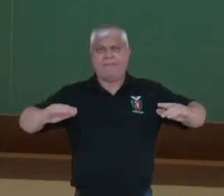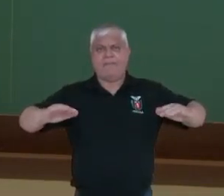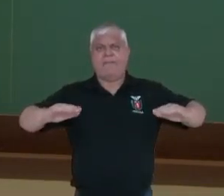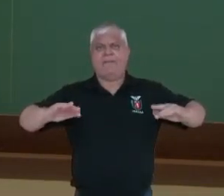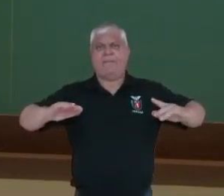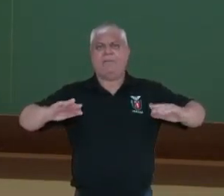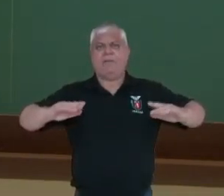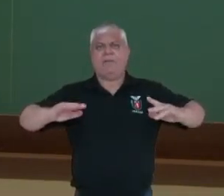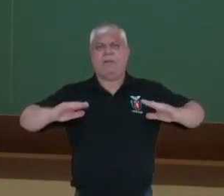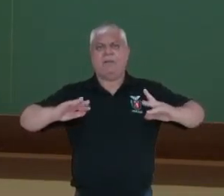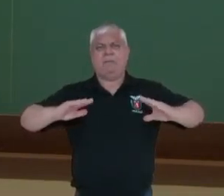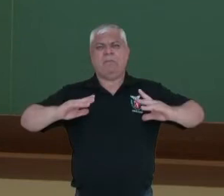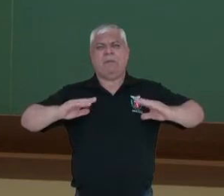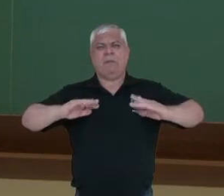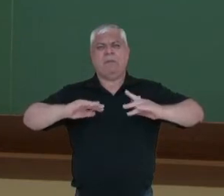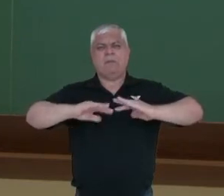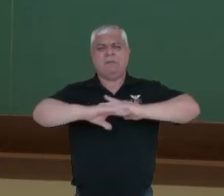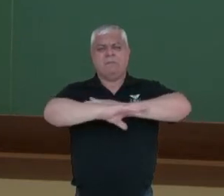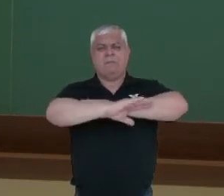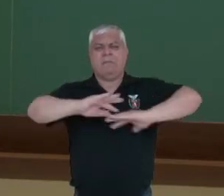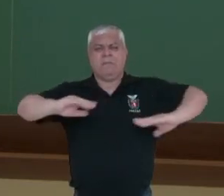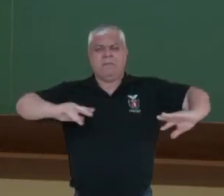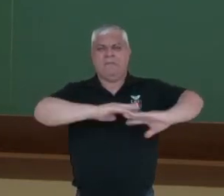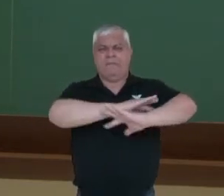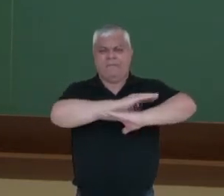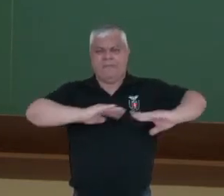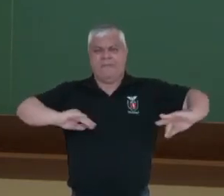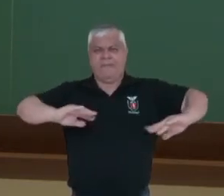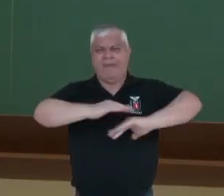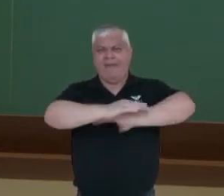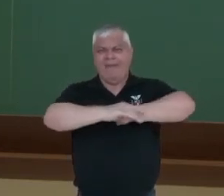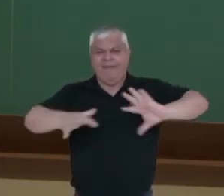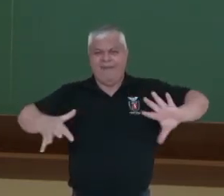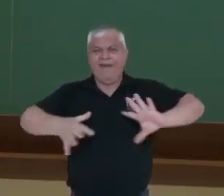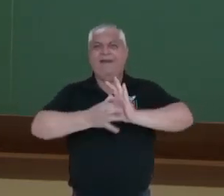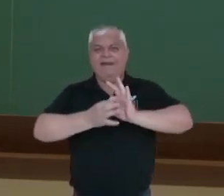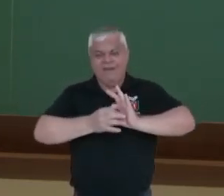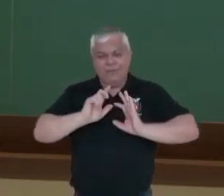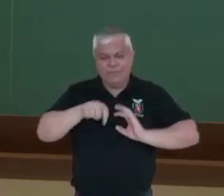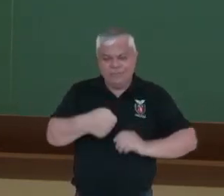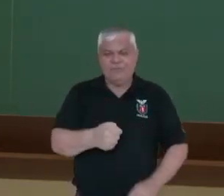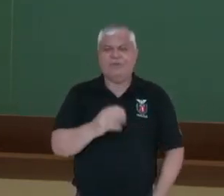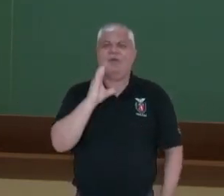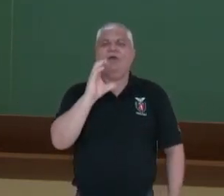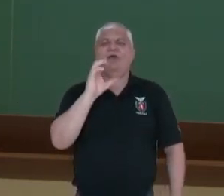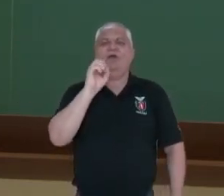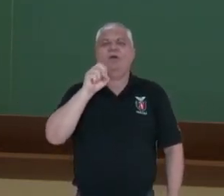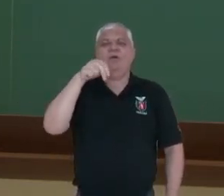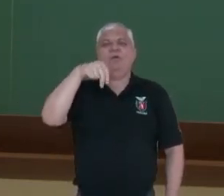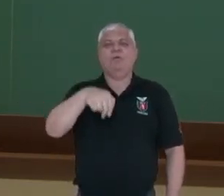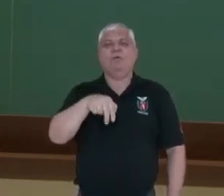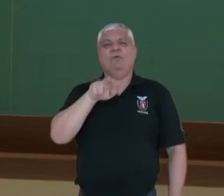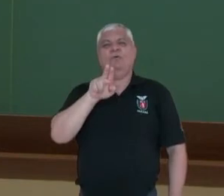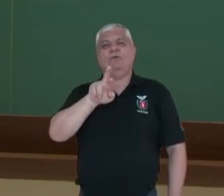desses dois municípios, um na direção do outro e a junção física, eu digo que aconteceu um processo